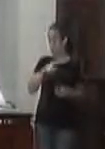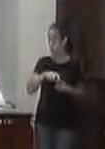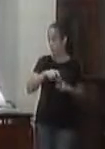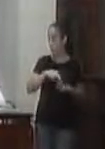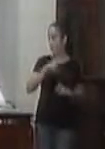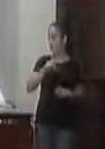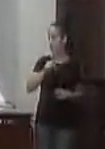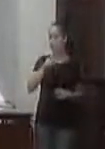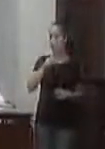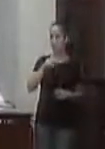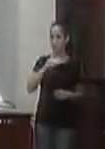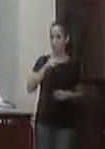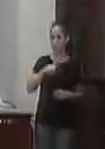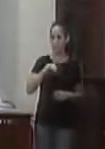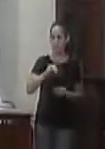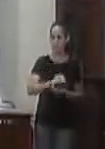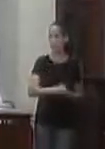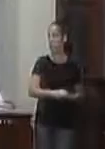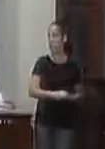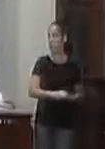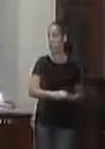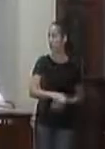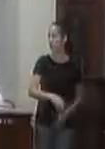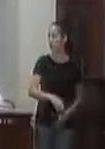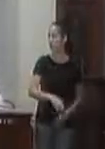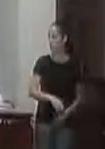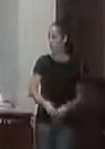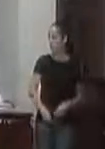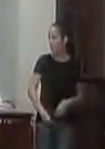Aloysio Saulo Breves Balha.